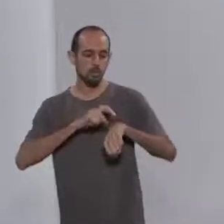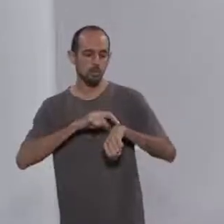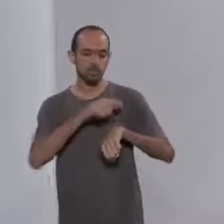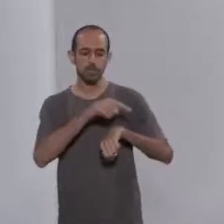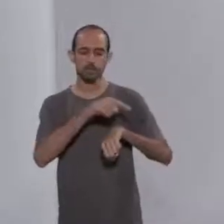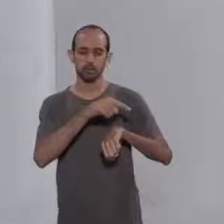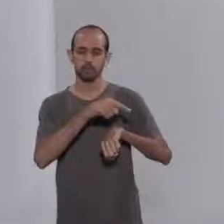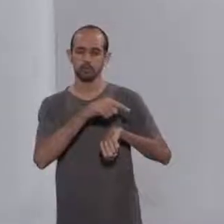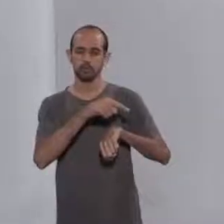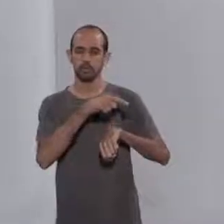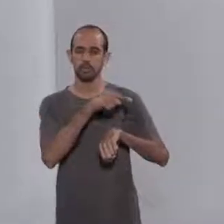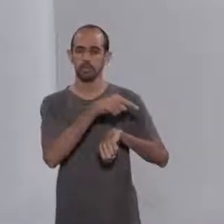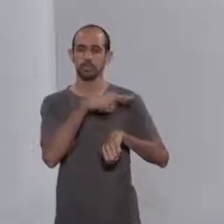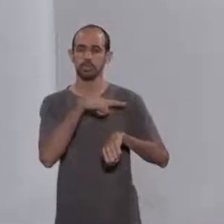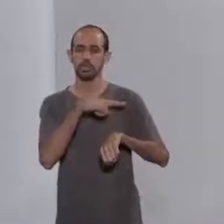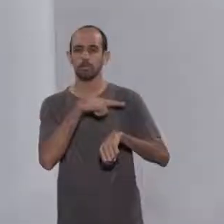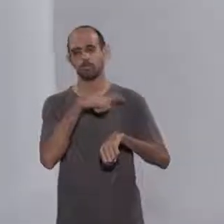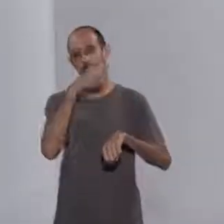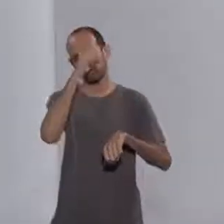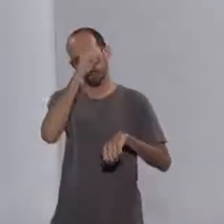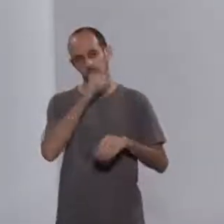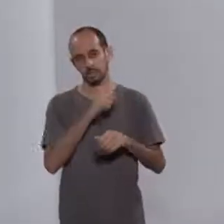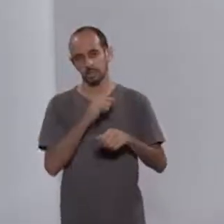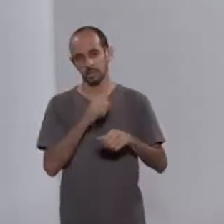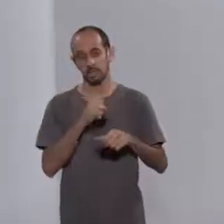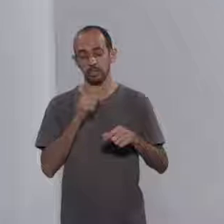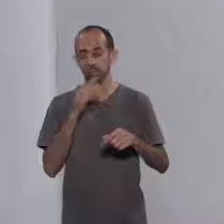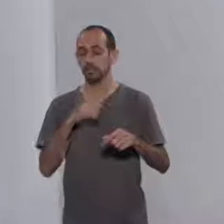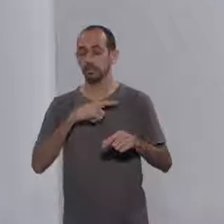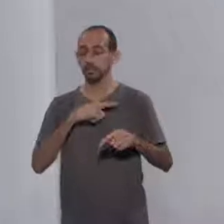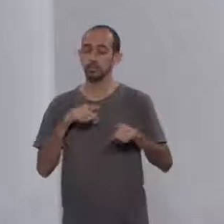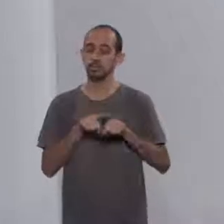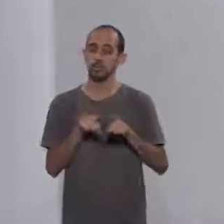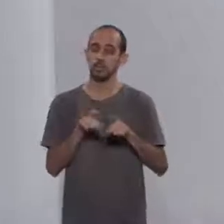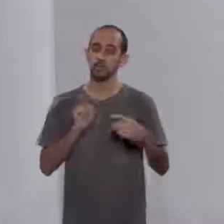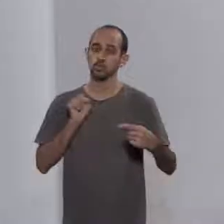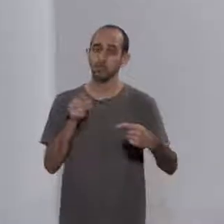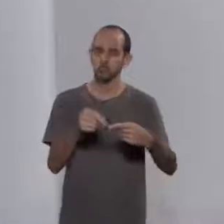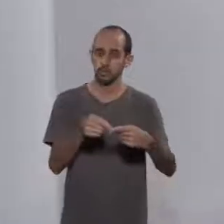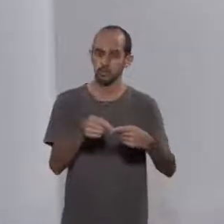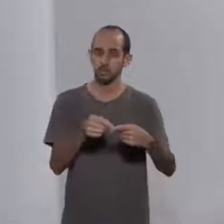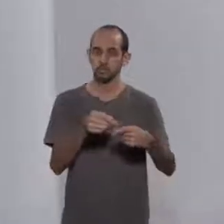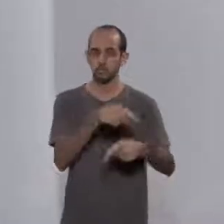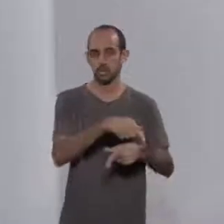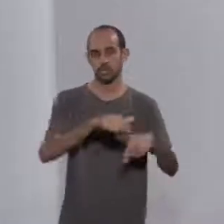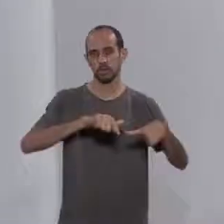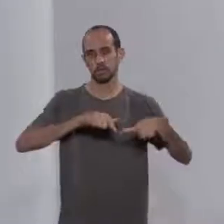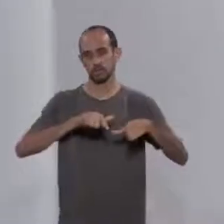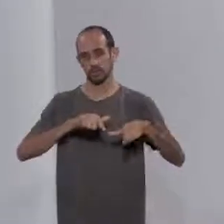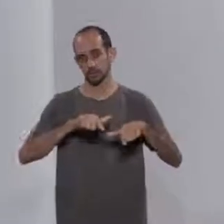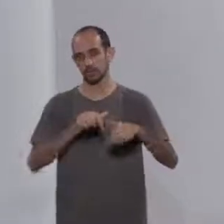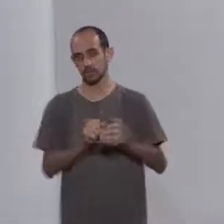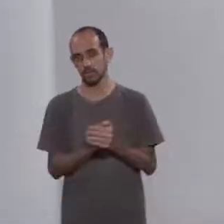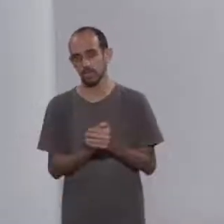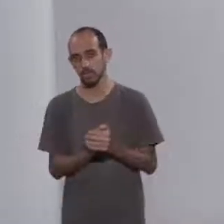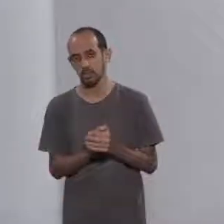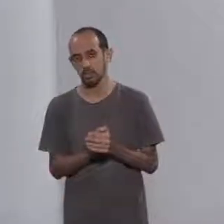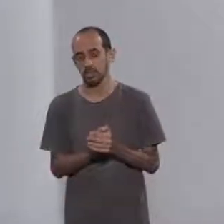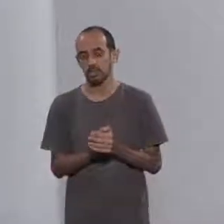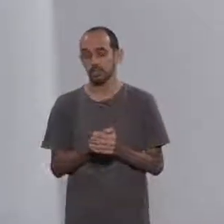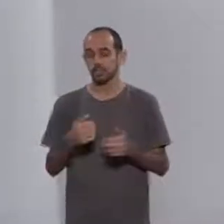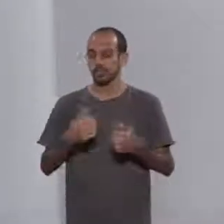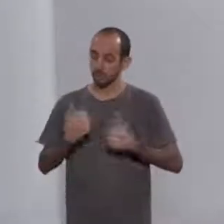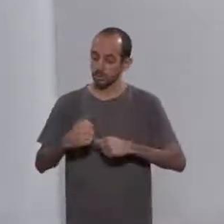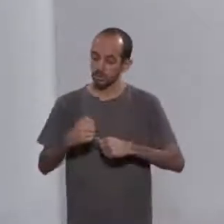ali você vai colocar os objetivos que você vai trabalhar com aquele aluno. E a partir disso, no seu referencial de trabalho, você vai fazendo um